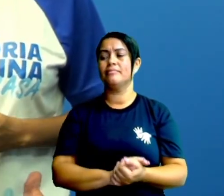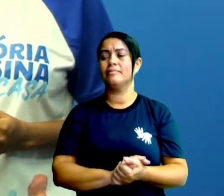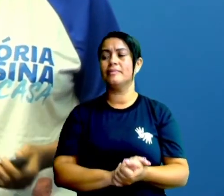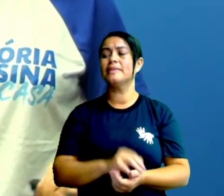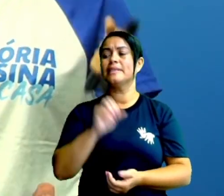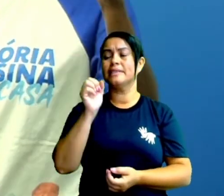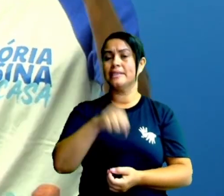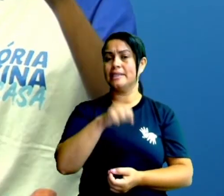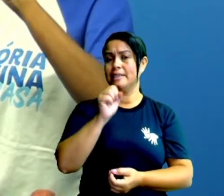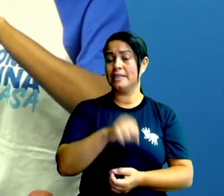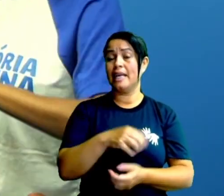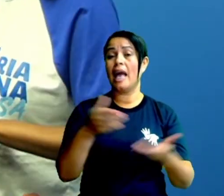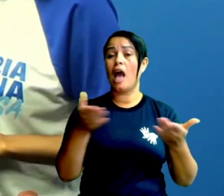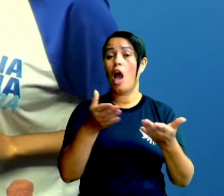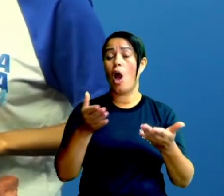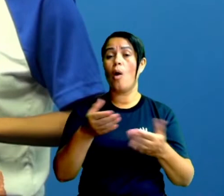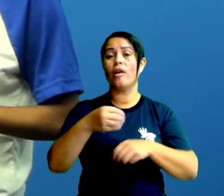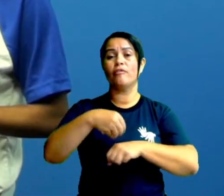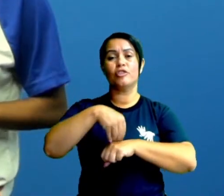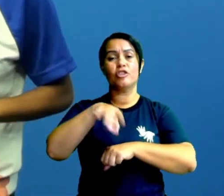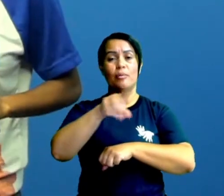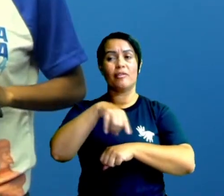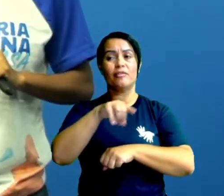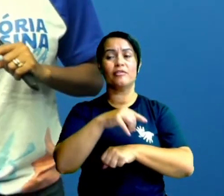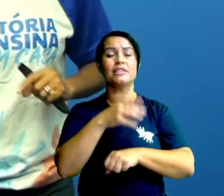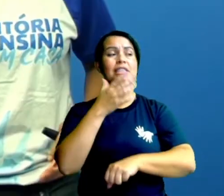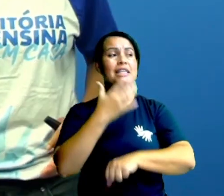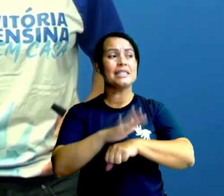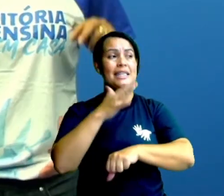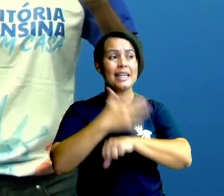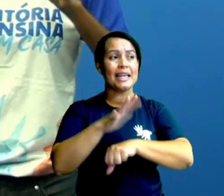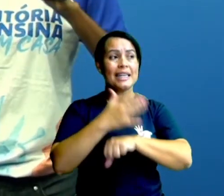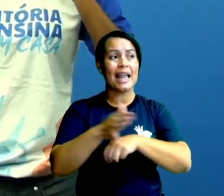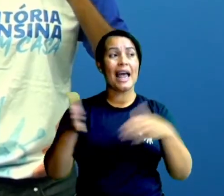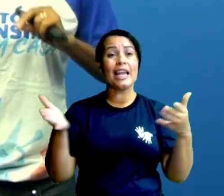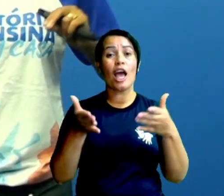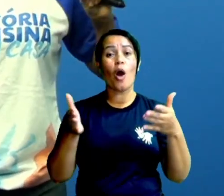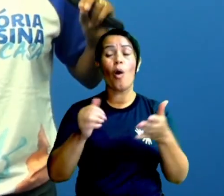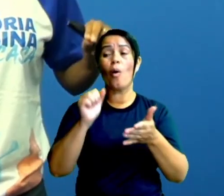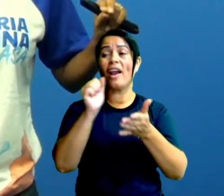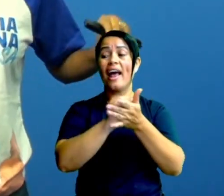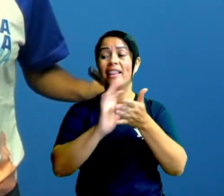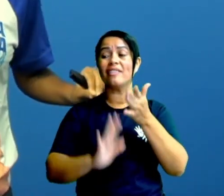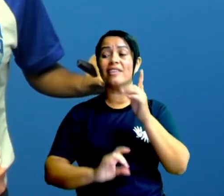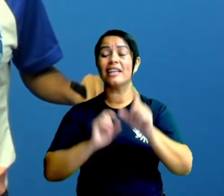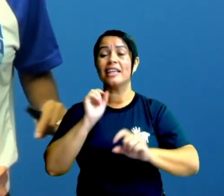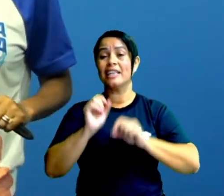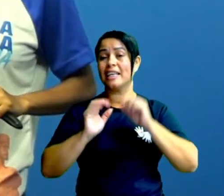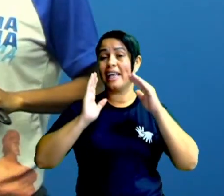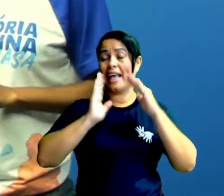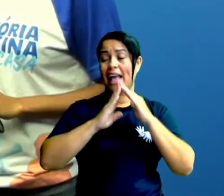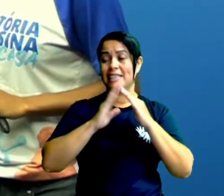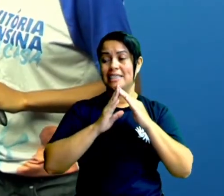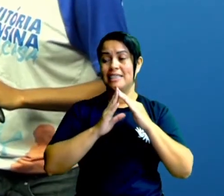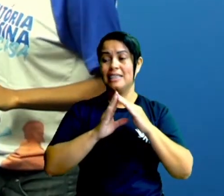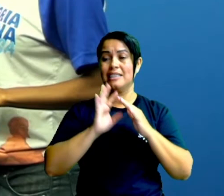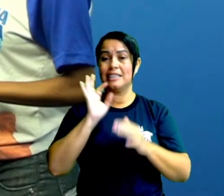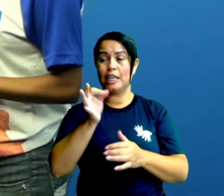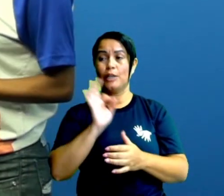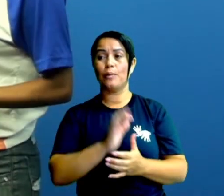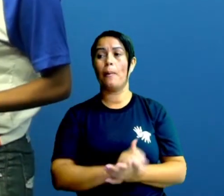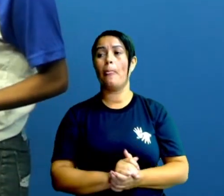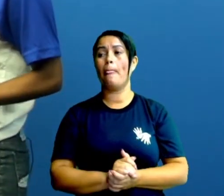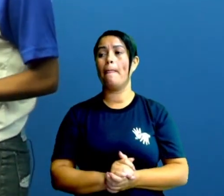isso mesmo crianças vou deixar para vocês vezes citarem agora uma atividade de caça isso